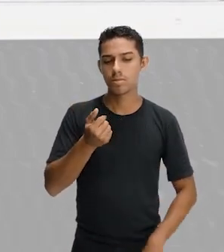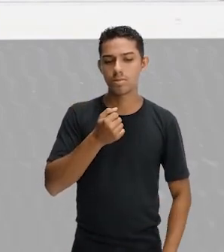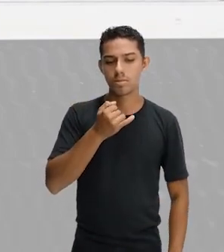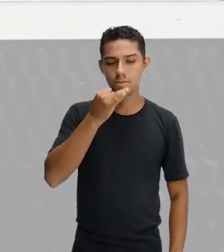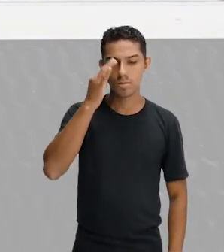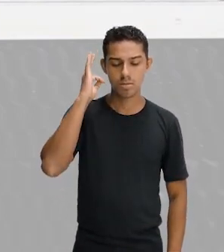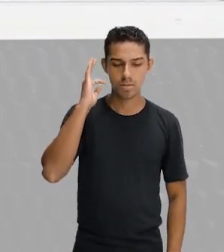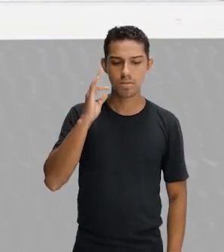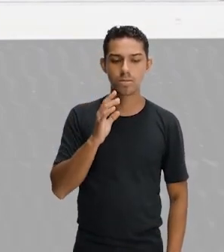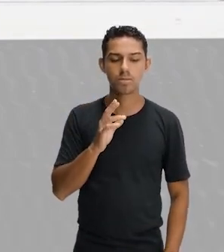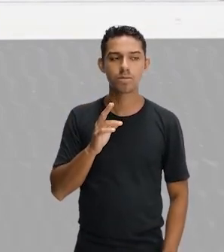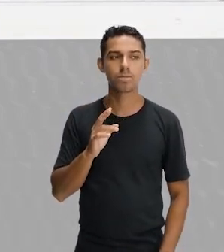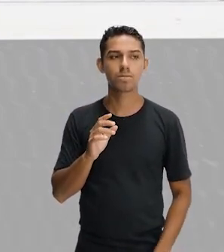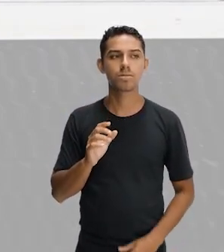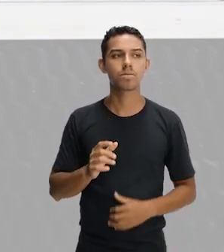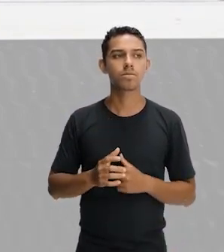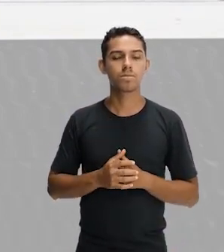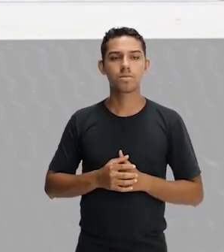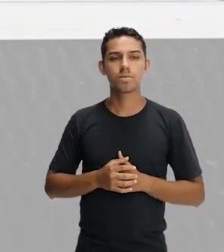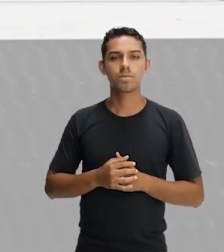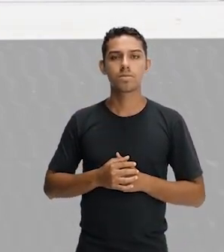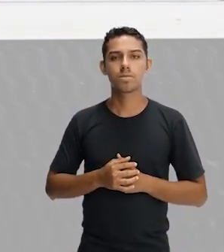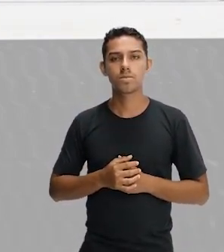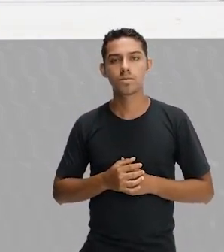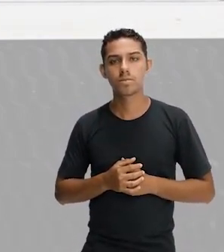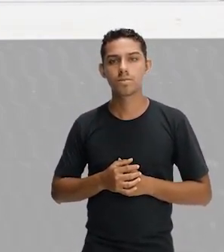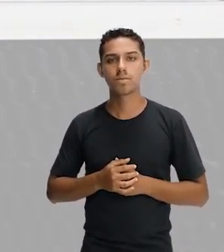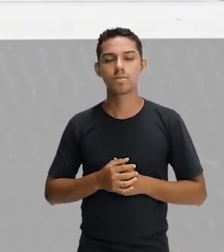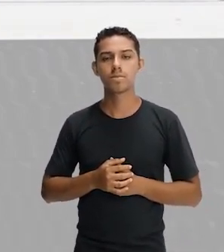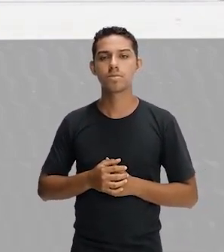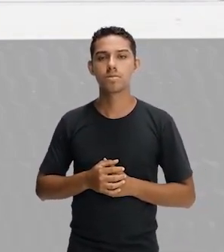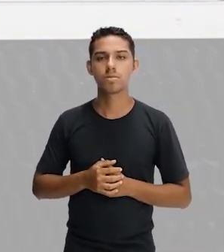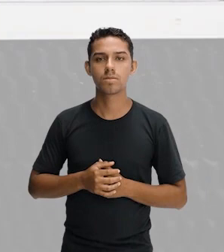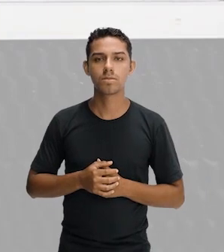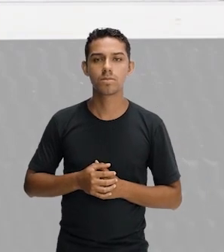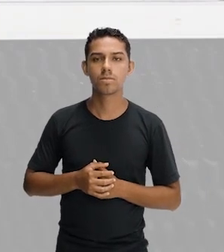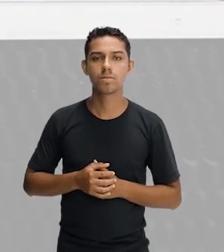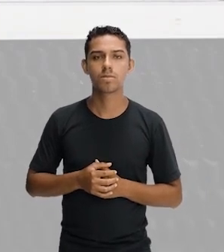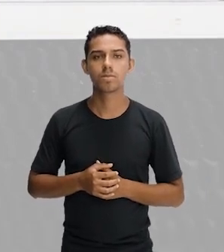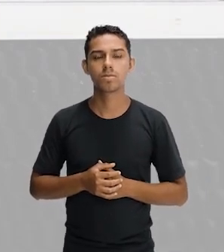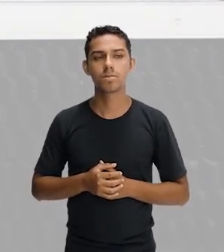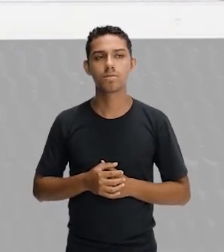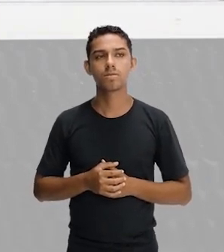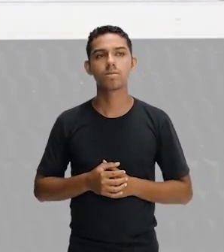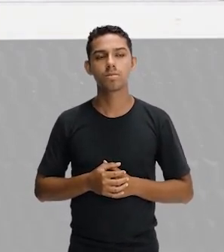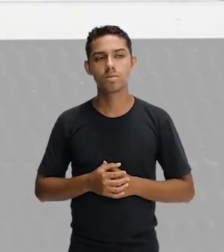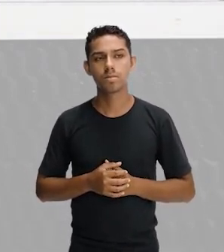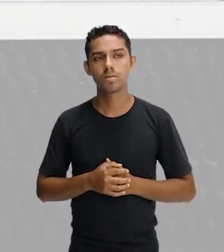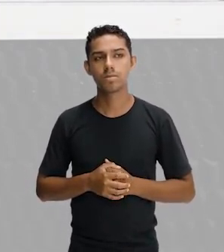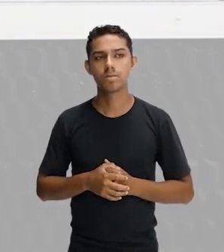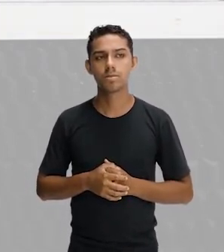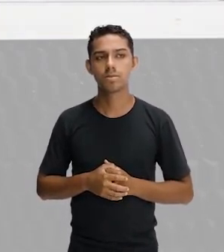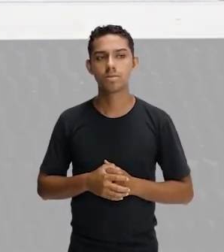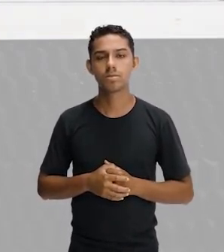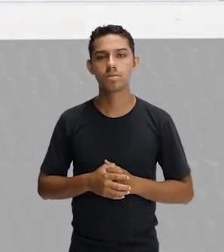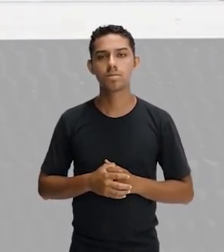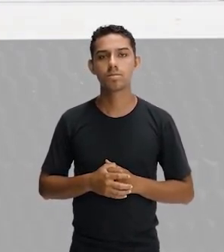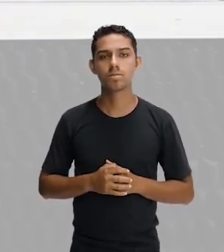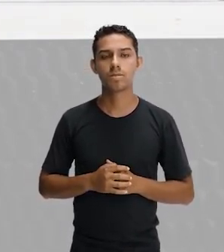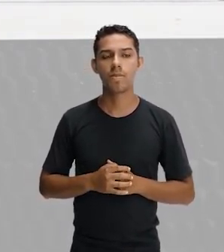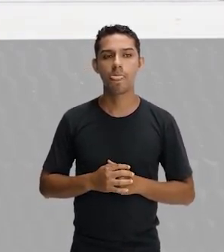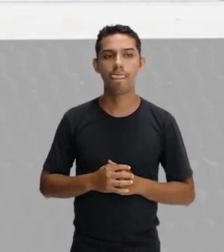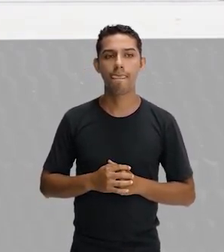momento angular, certo? Ou movimento angular, a conservação dessa quantidade de movimento angular,